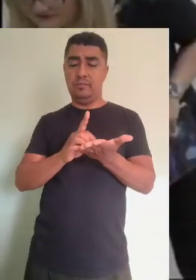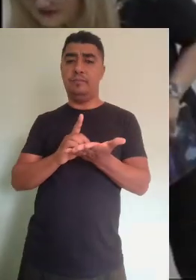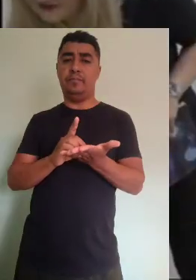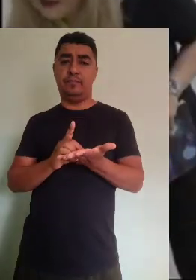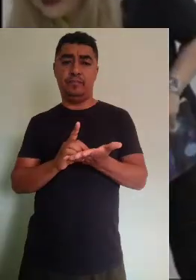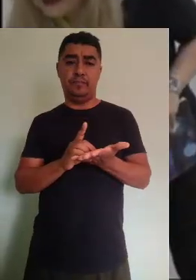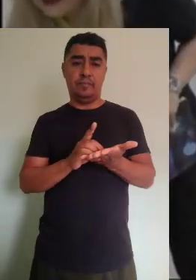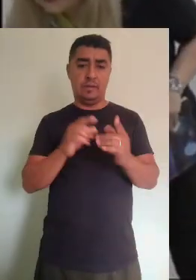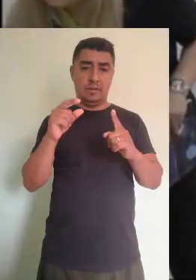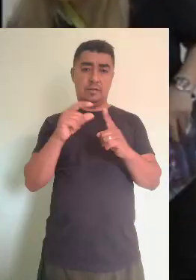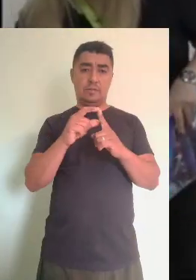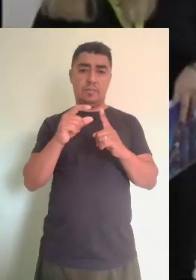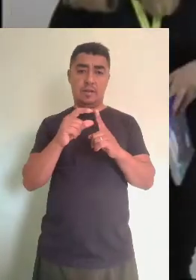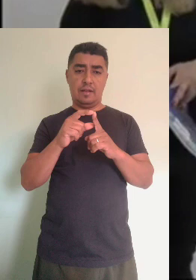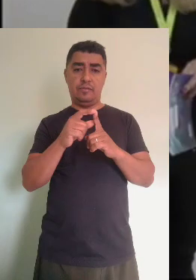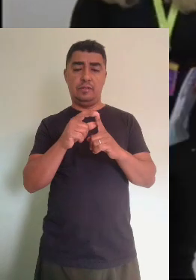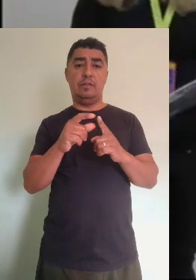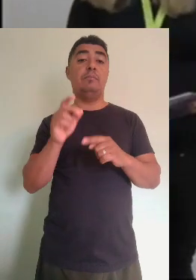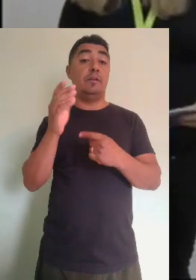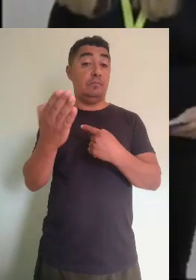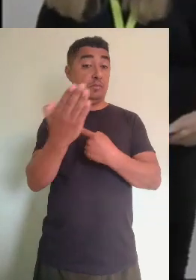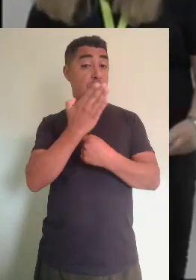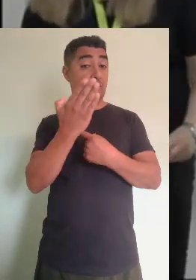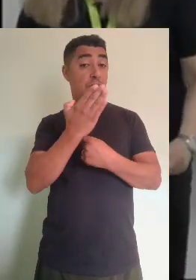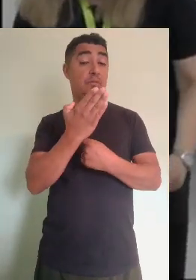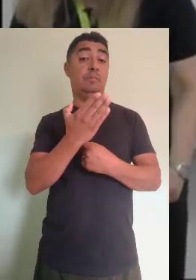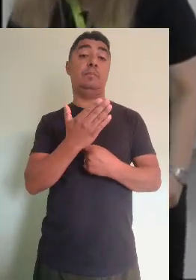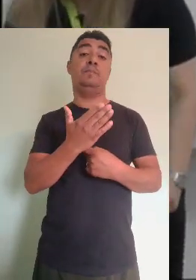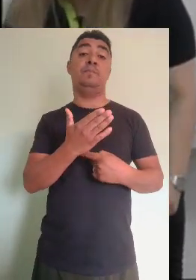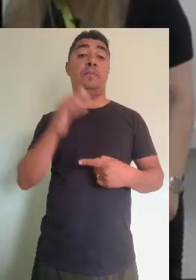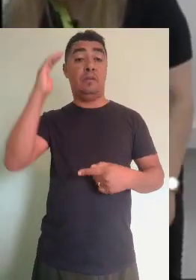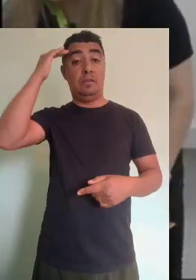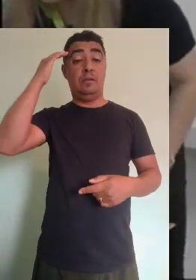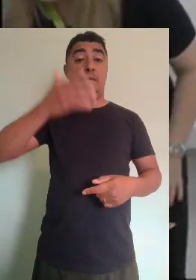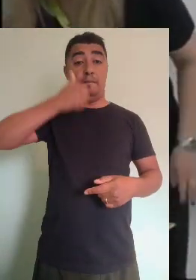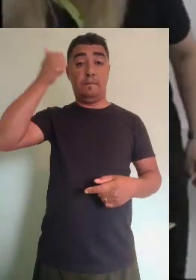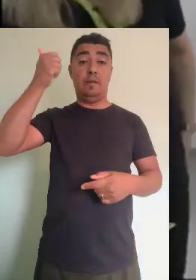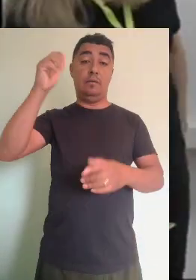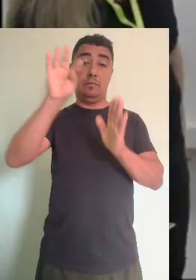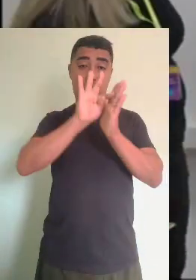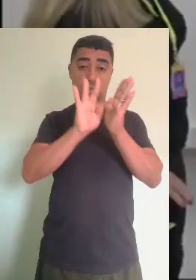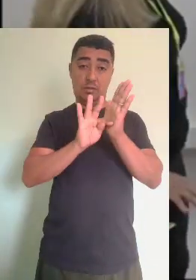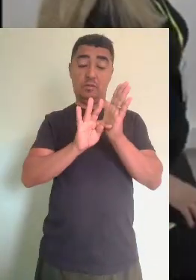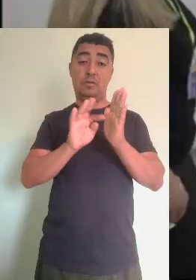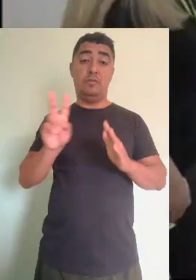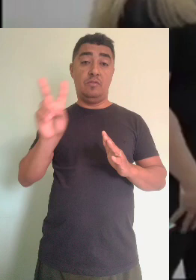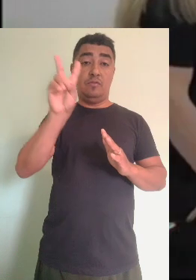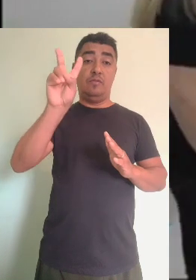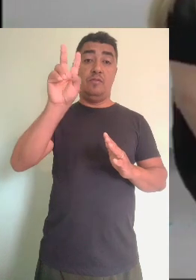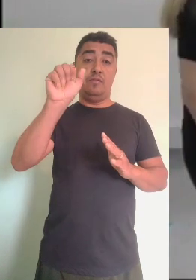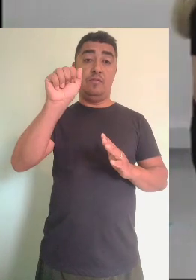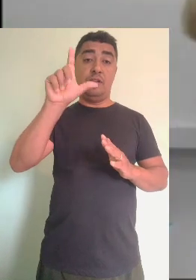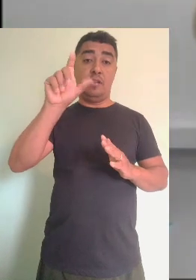glossário algumas palavrinhas que podem nos ajudar a entender melhor o texto, né?